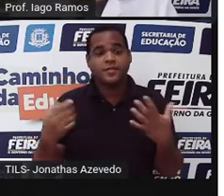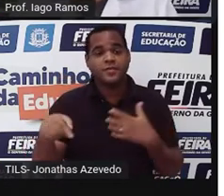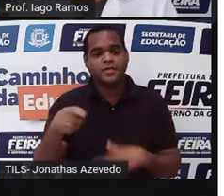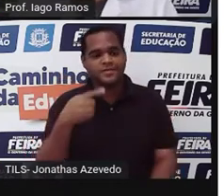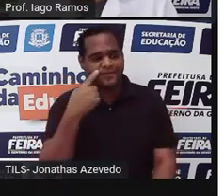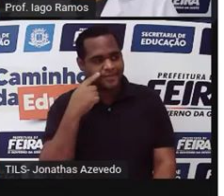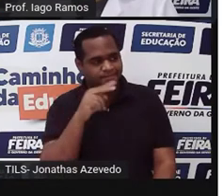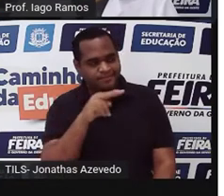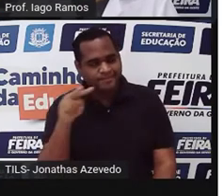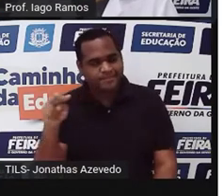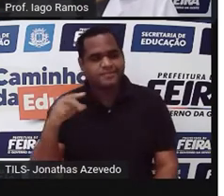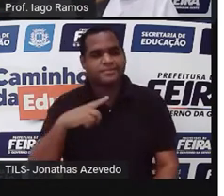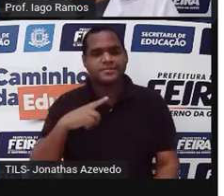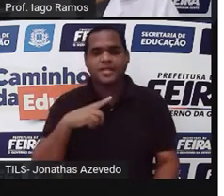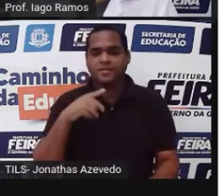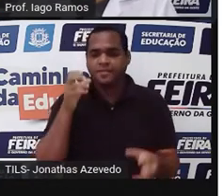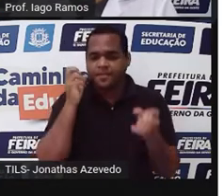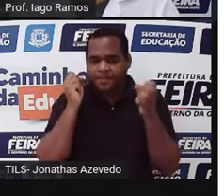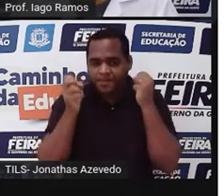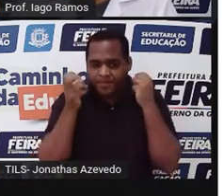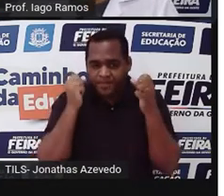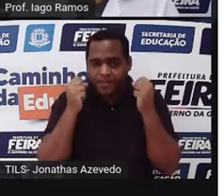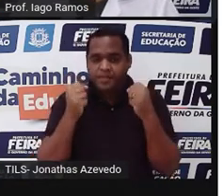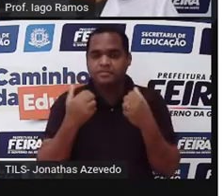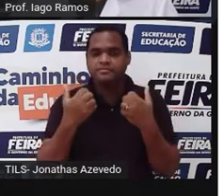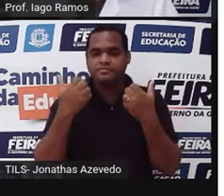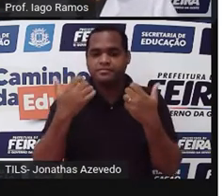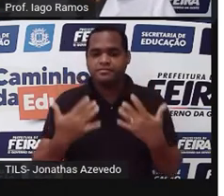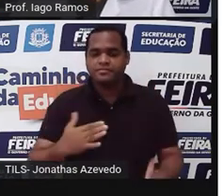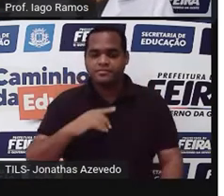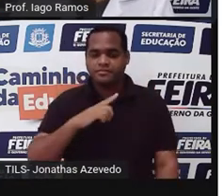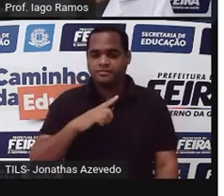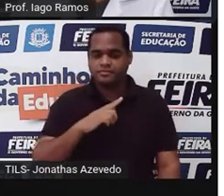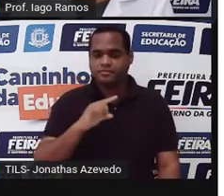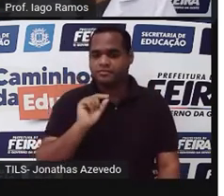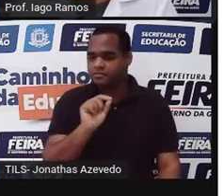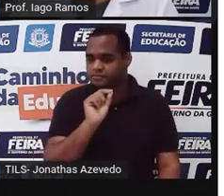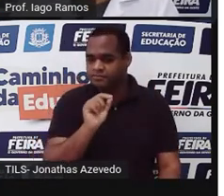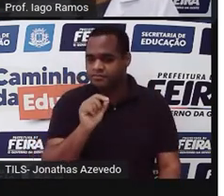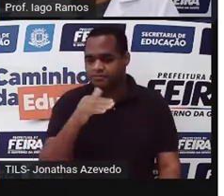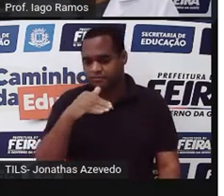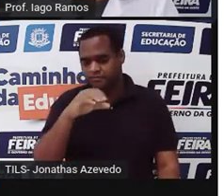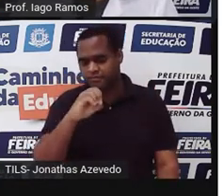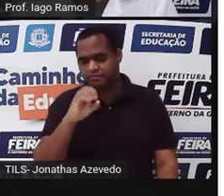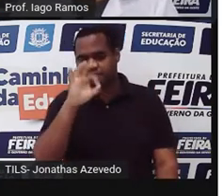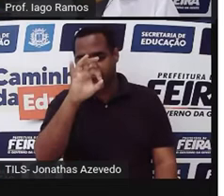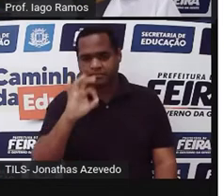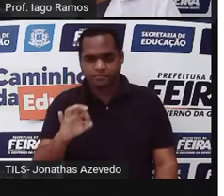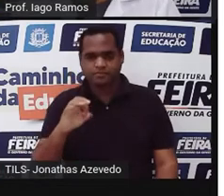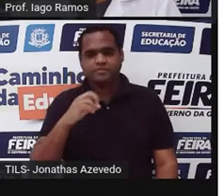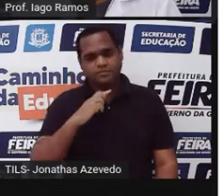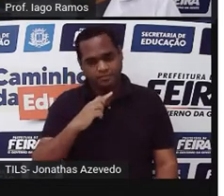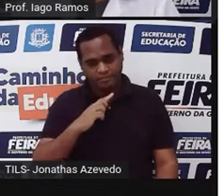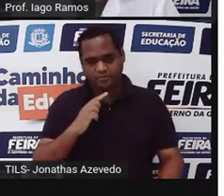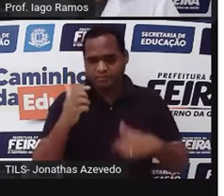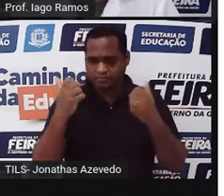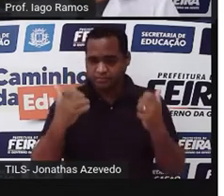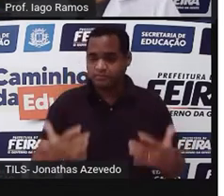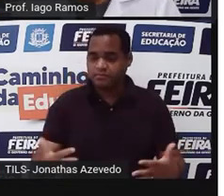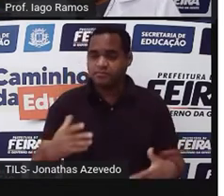vê quando a gente ouve falar por exemplo de 10 porcento 10%